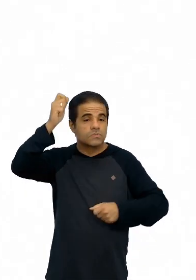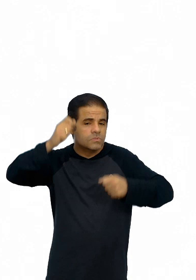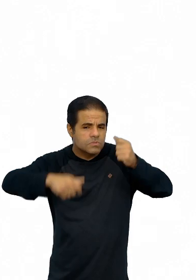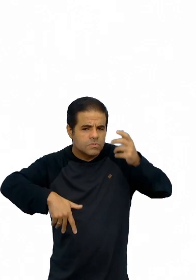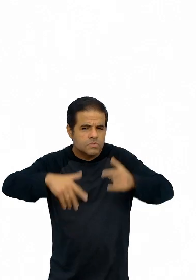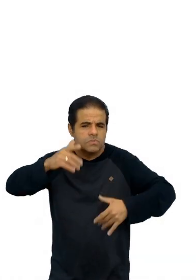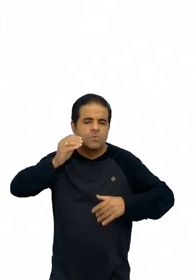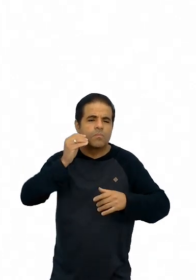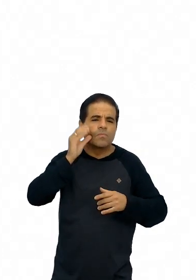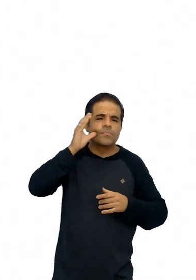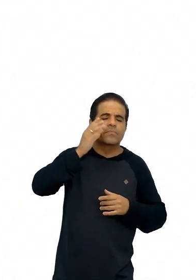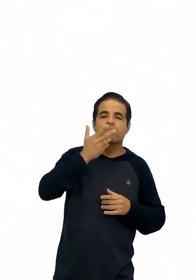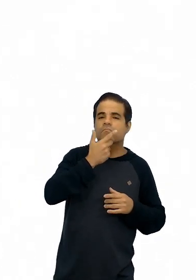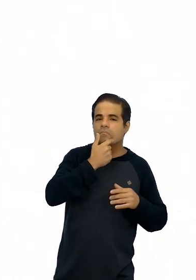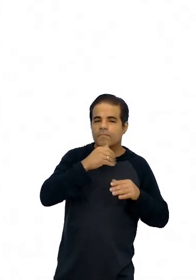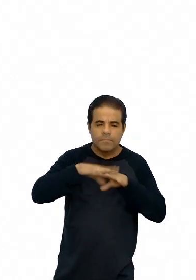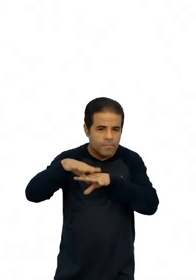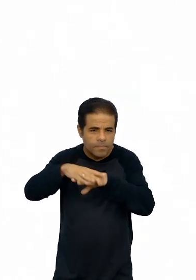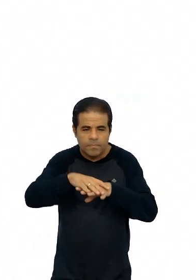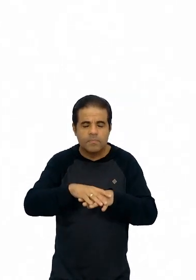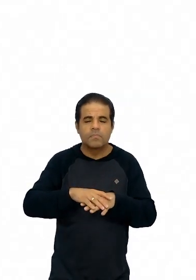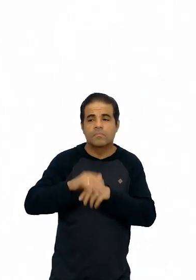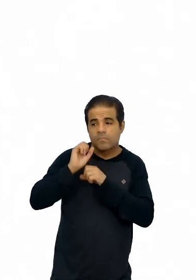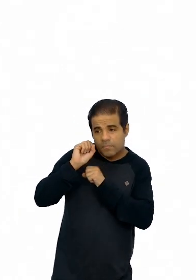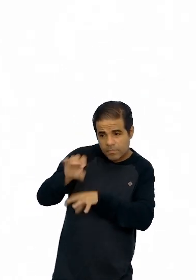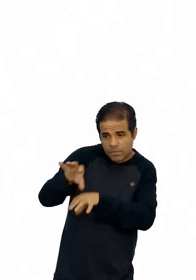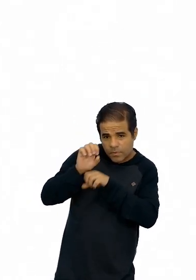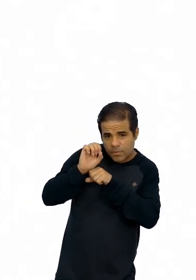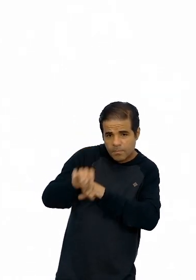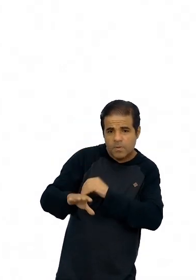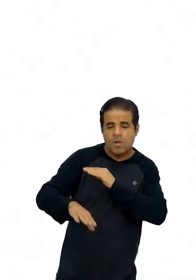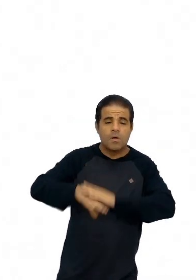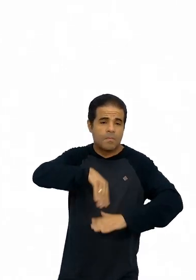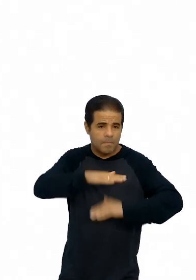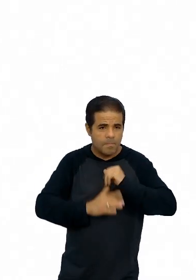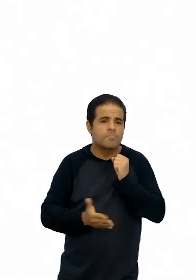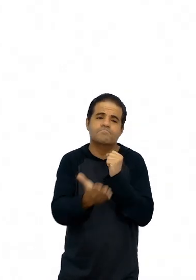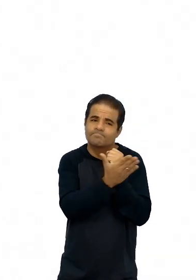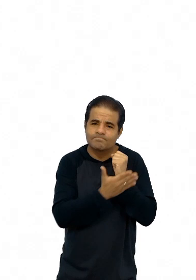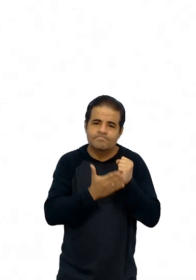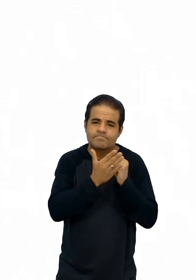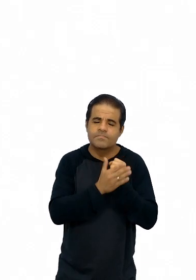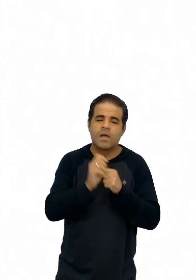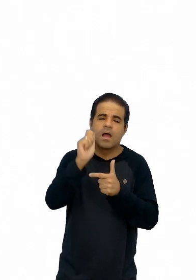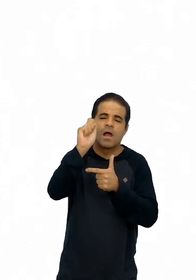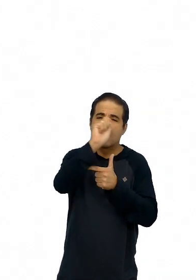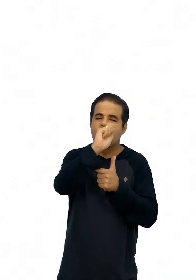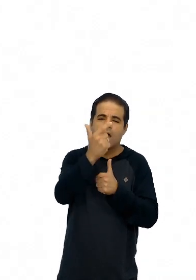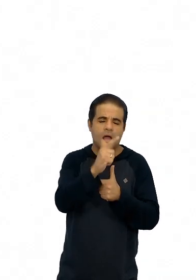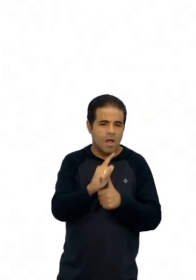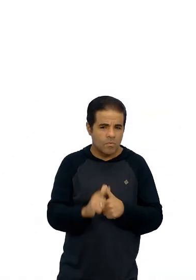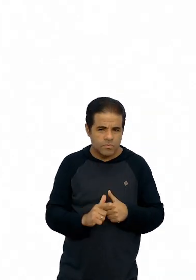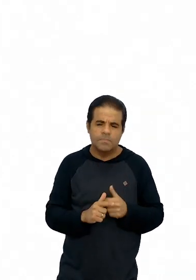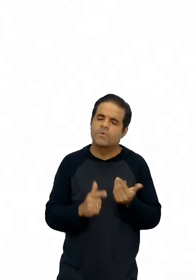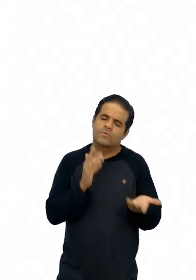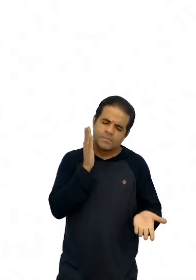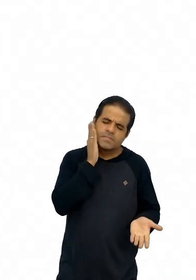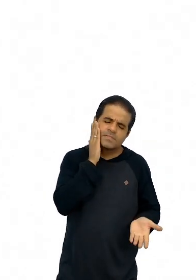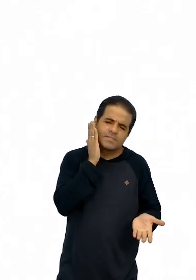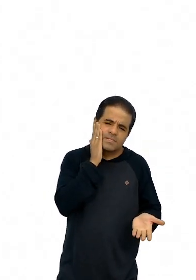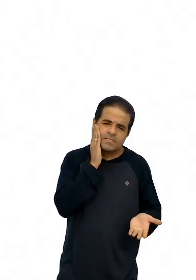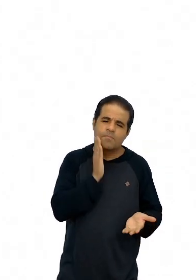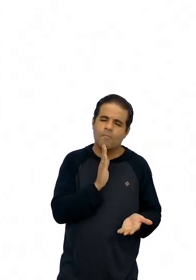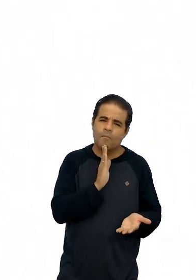sobre conhecimento matemático específico para ensino na educação básica, né, sobre a álgebra, né, e a